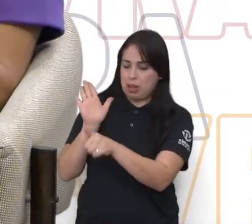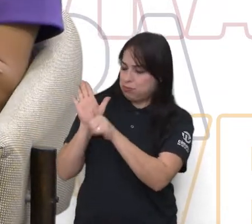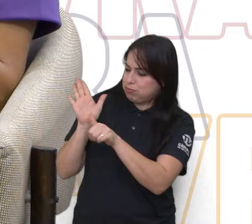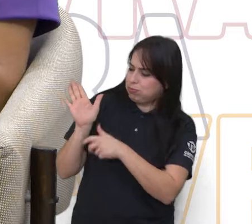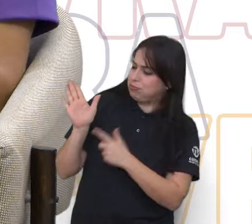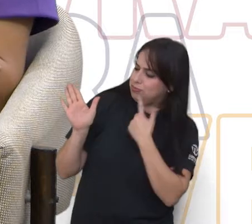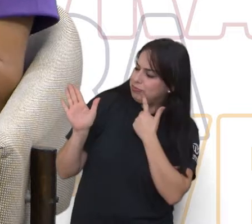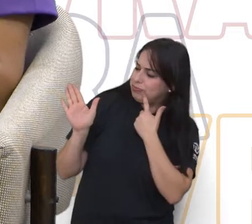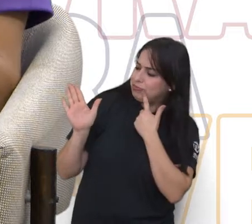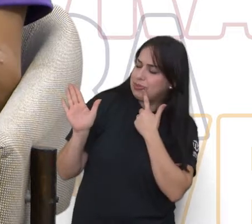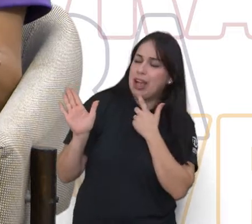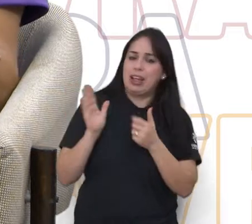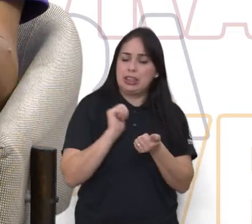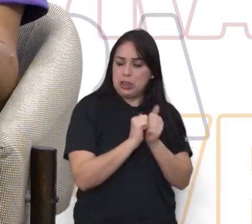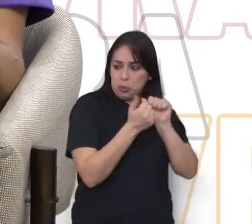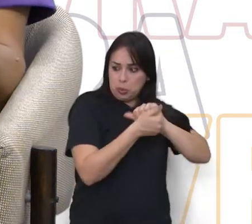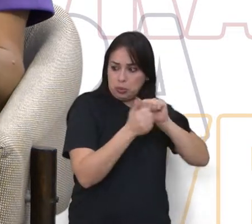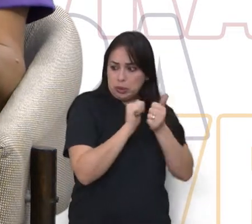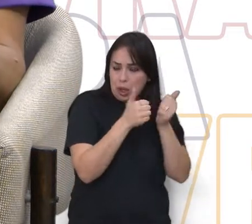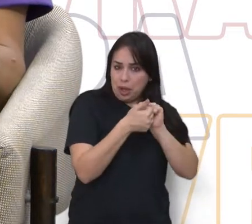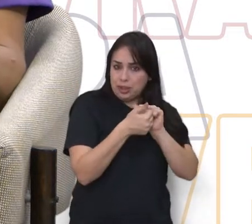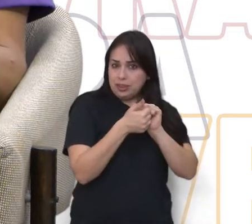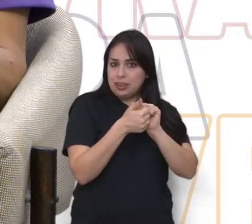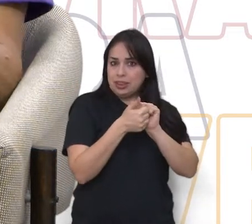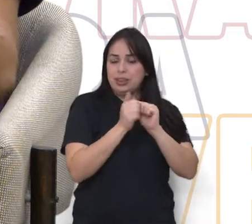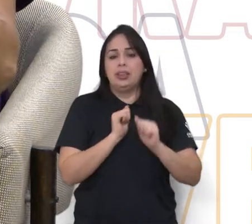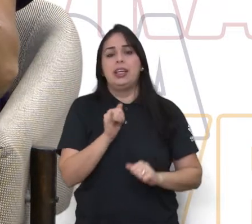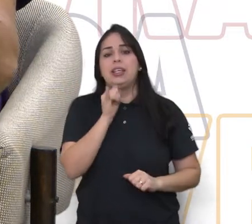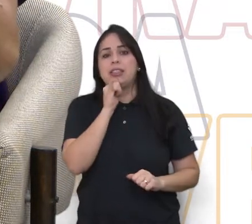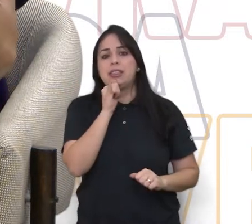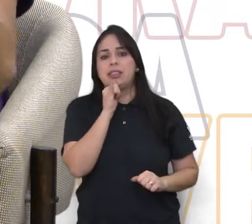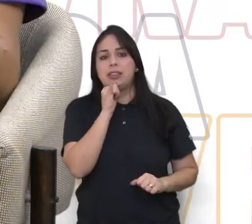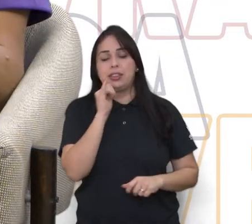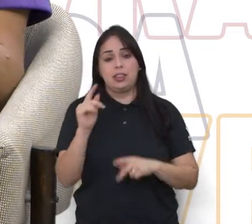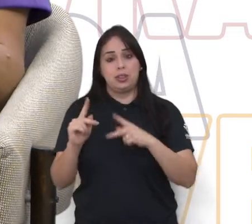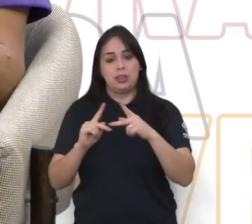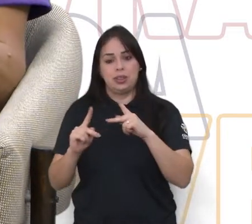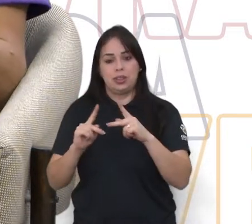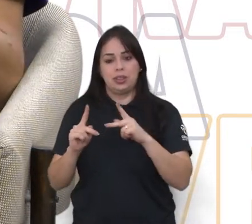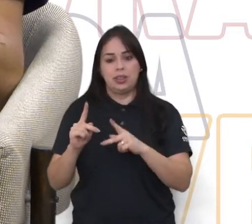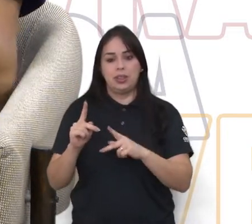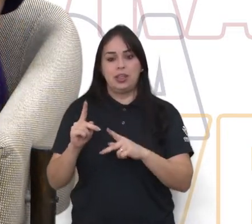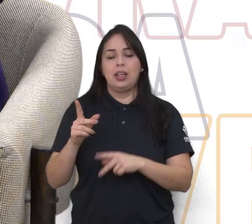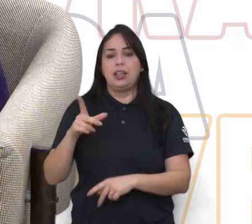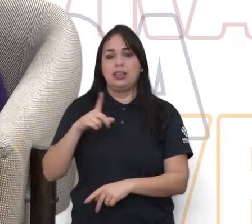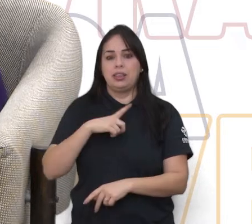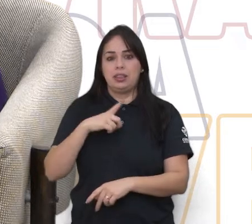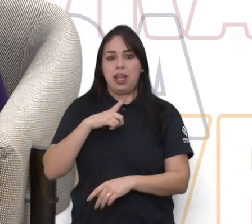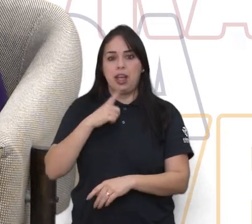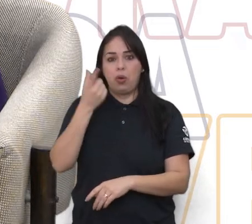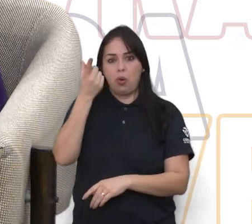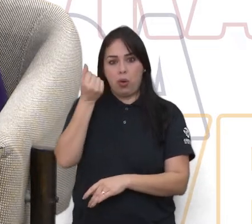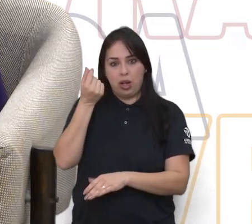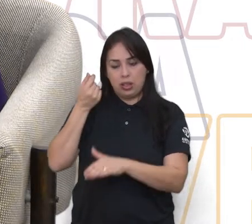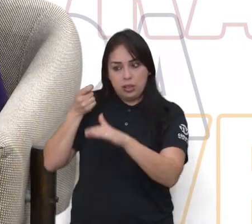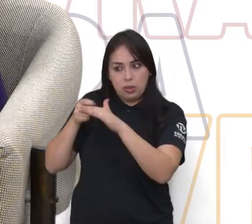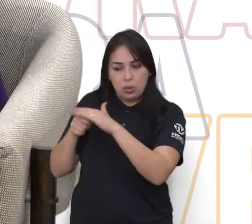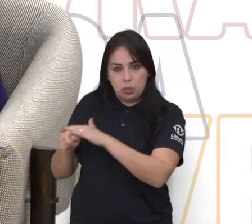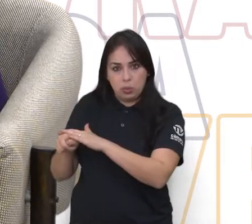encaixar nas formas de financiamento que estão presentes na nossa cidade. Por exemplo, São José dos Campos tem o Fundo Municipal de